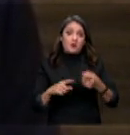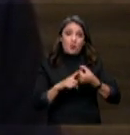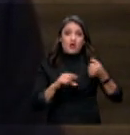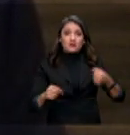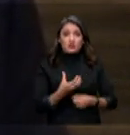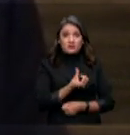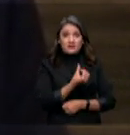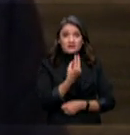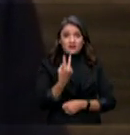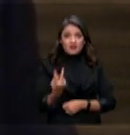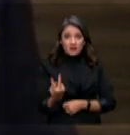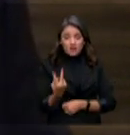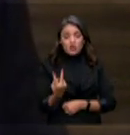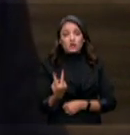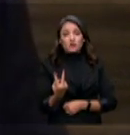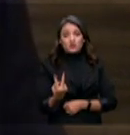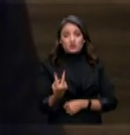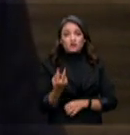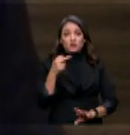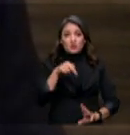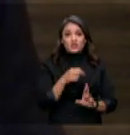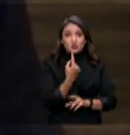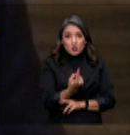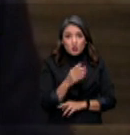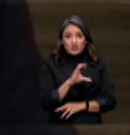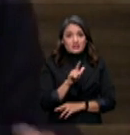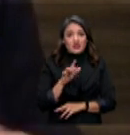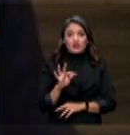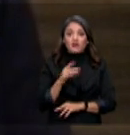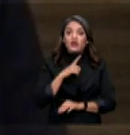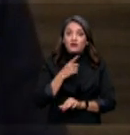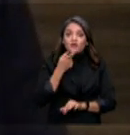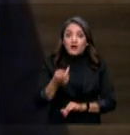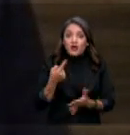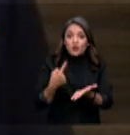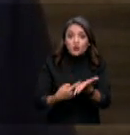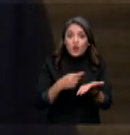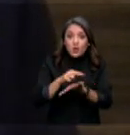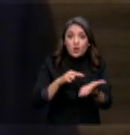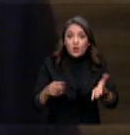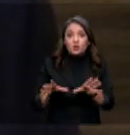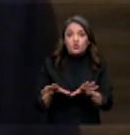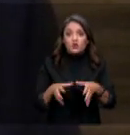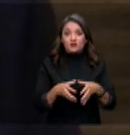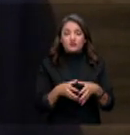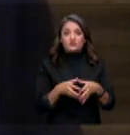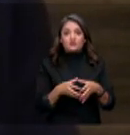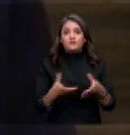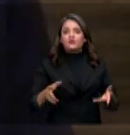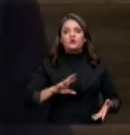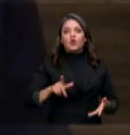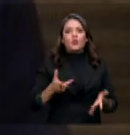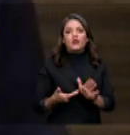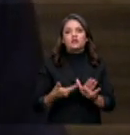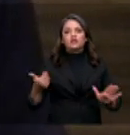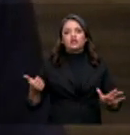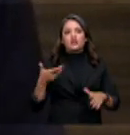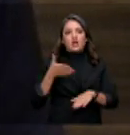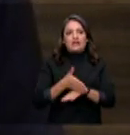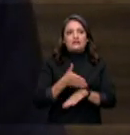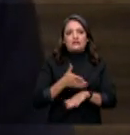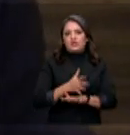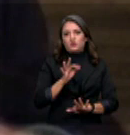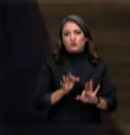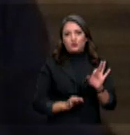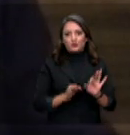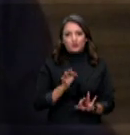CLT. É isso que diz o acordo coletivo. Eu não acho que ele exclua o acesso à